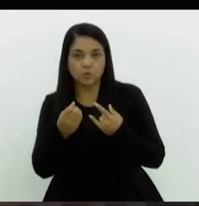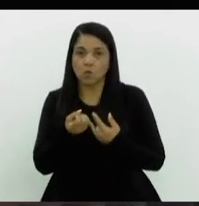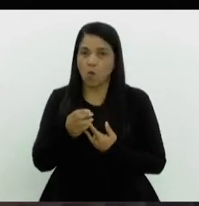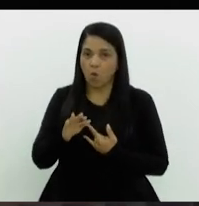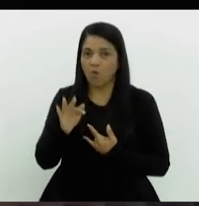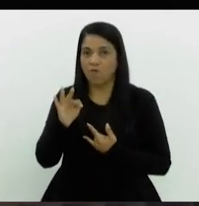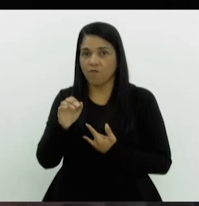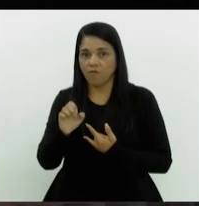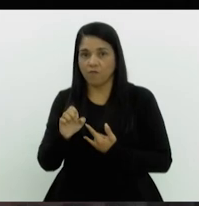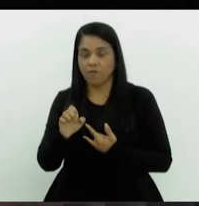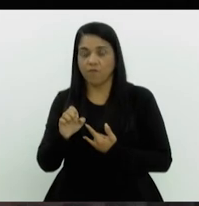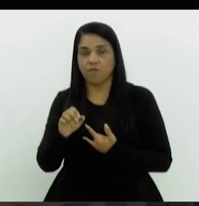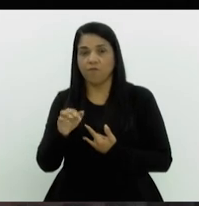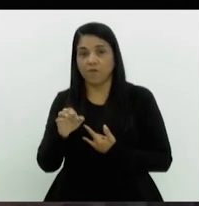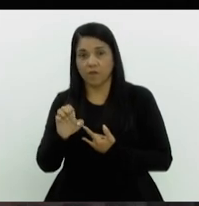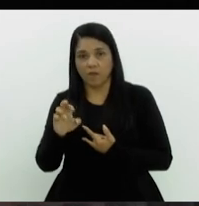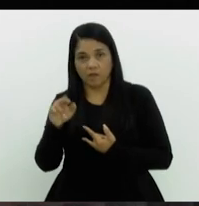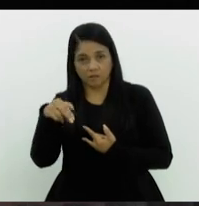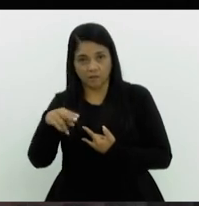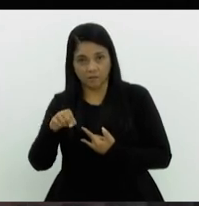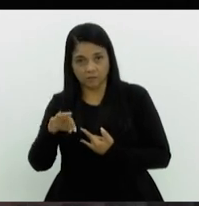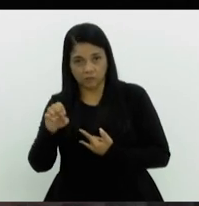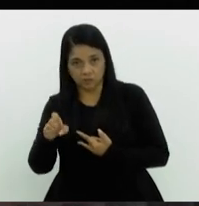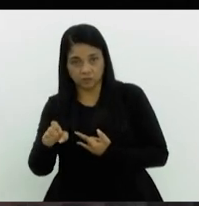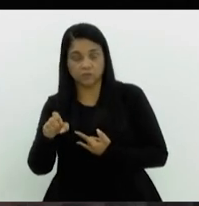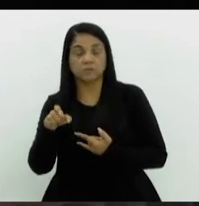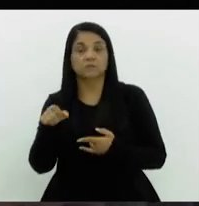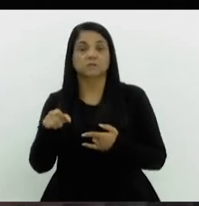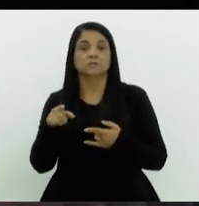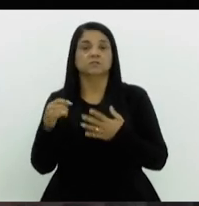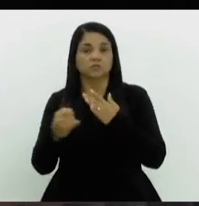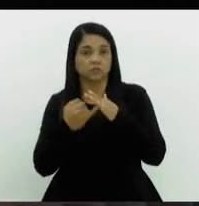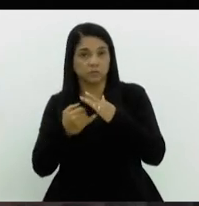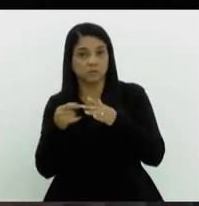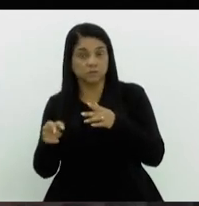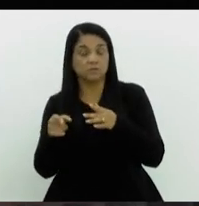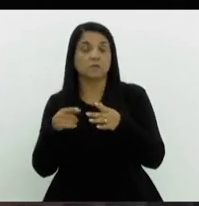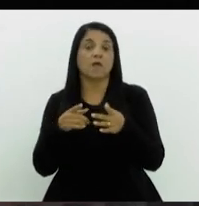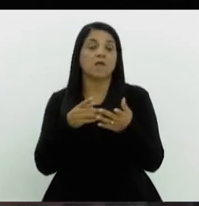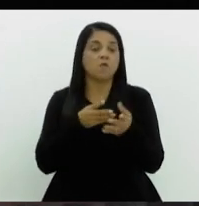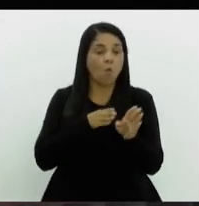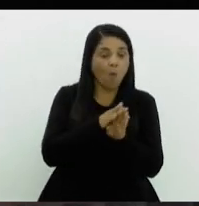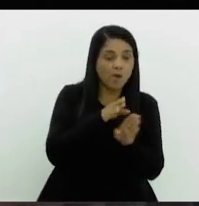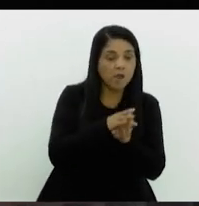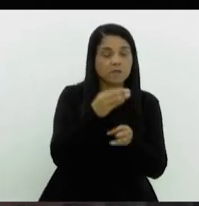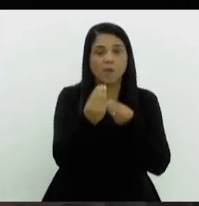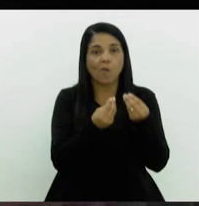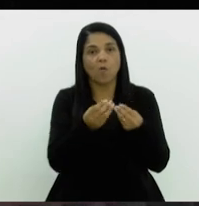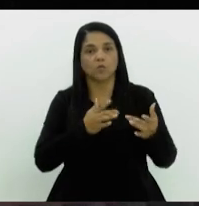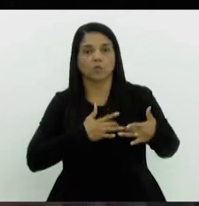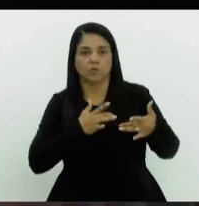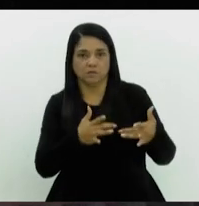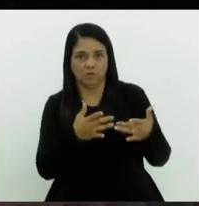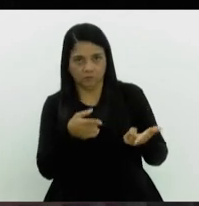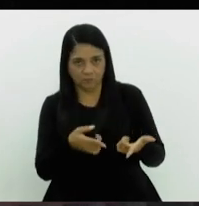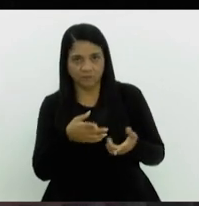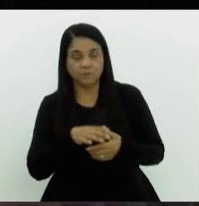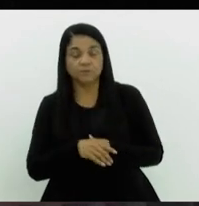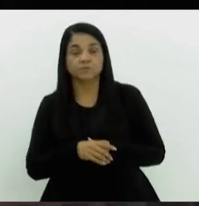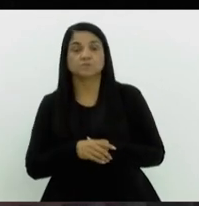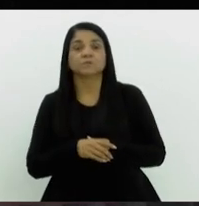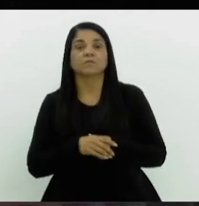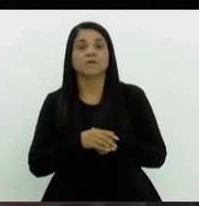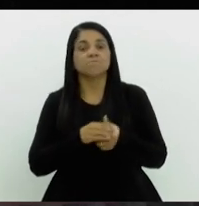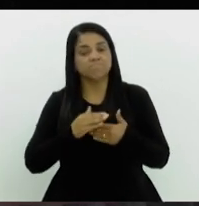de vidro, se for o caso, se a mãe não tiver, e ainda orienta de como pode proceder essa doação. Então, basta seguir